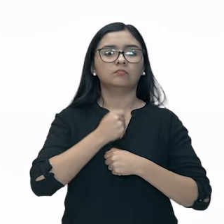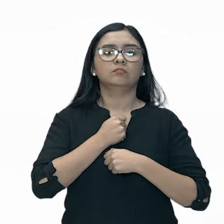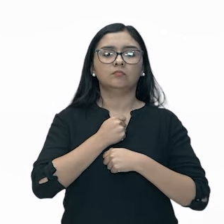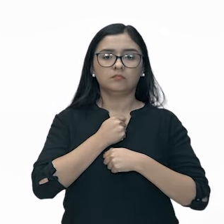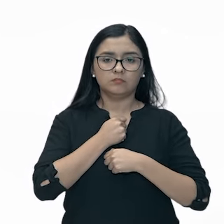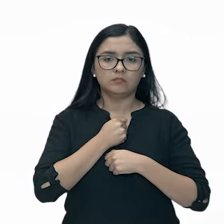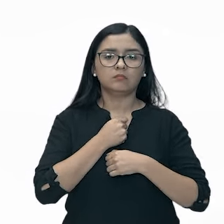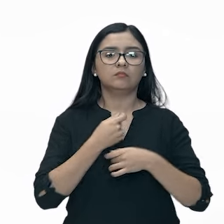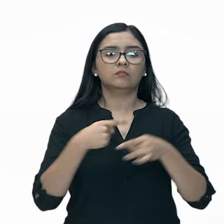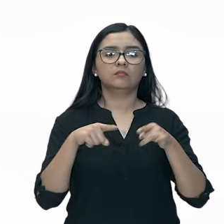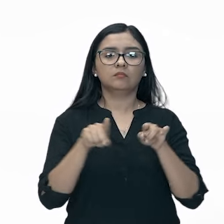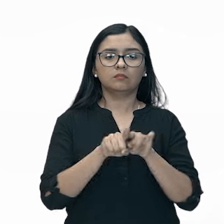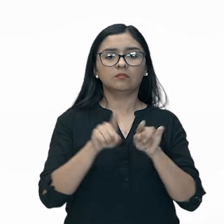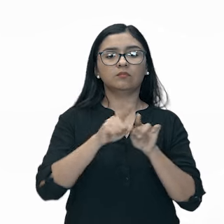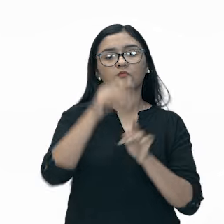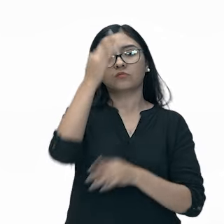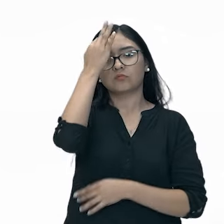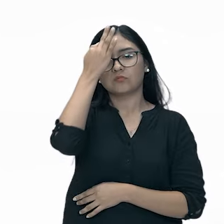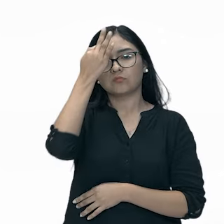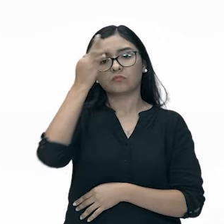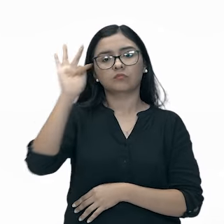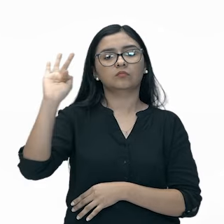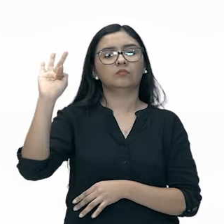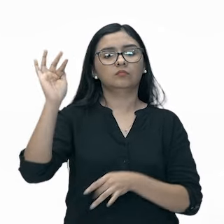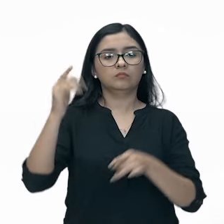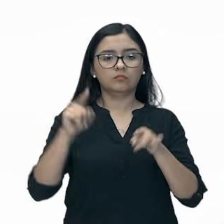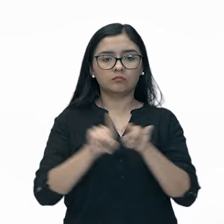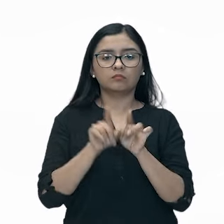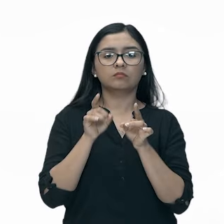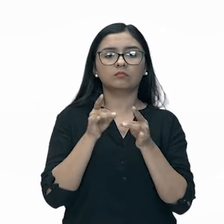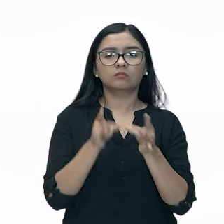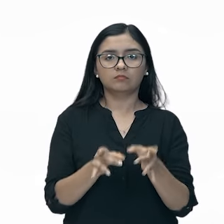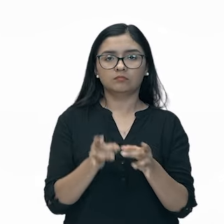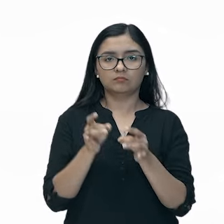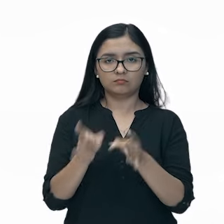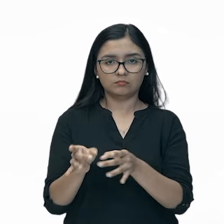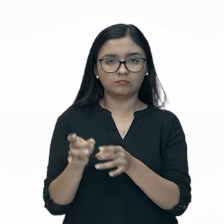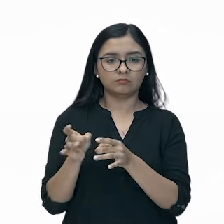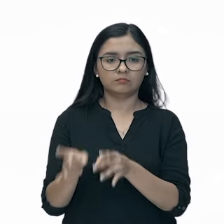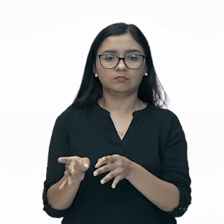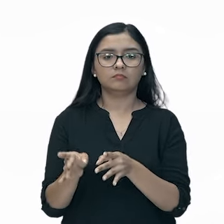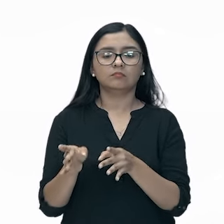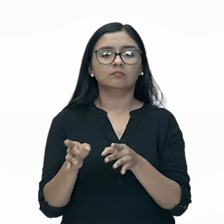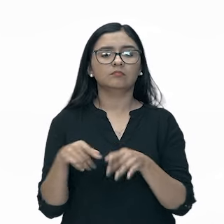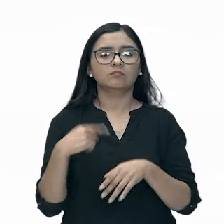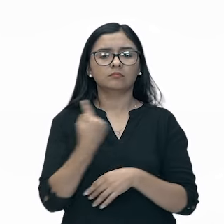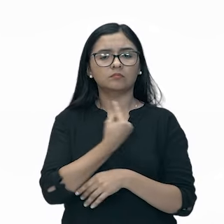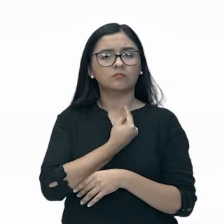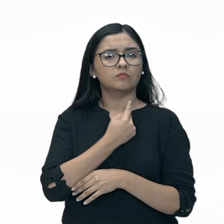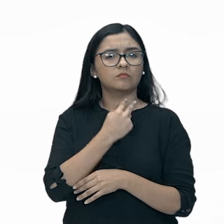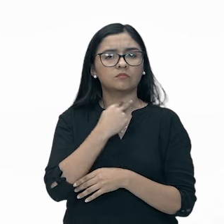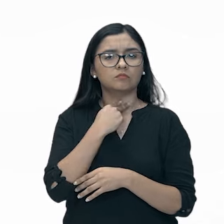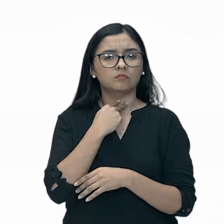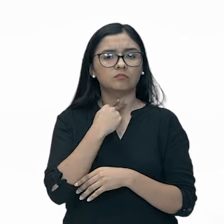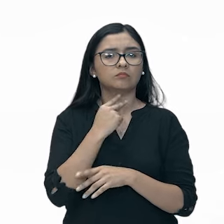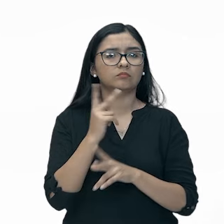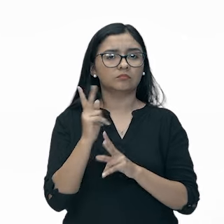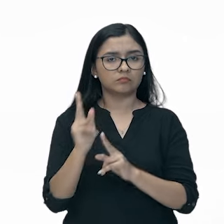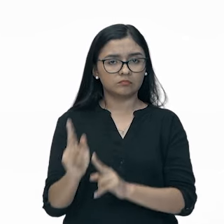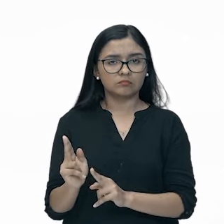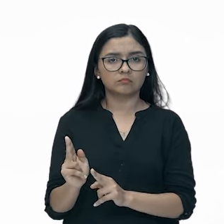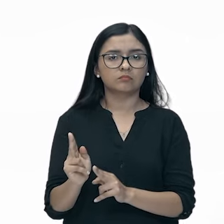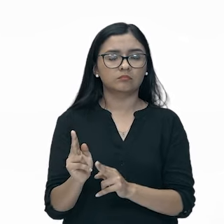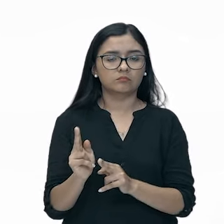cubistas os filósofos são polacos vendendo a prestações a gente não pode dormir com os oradores e os